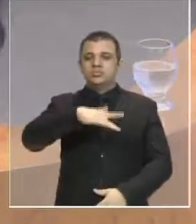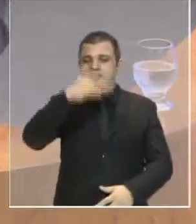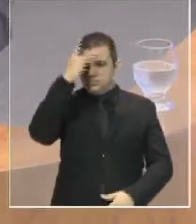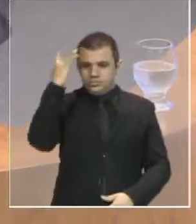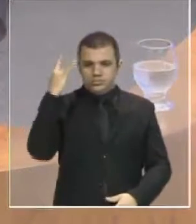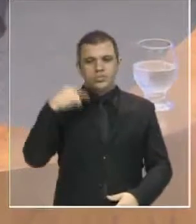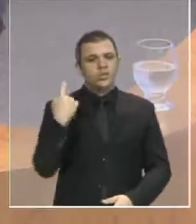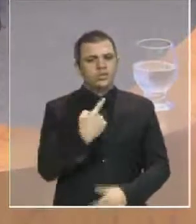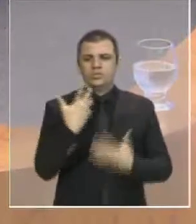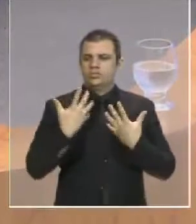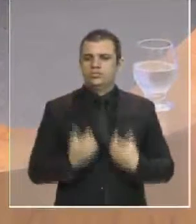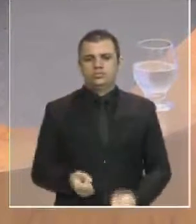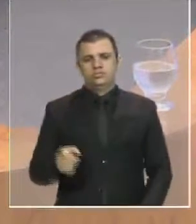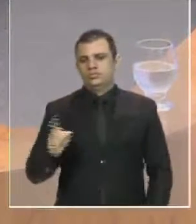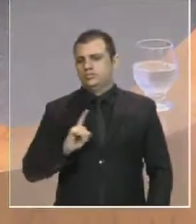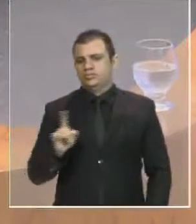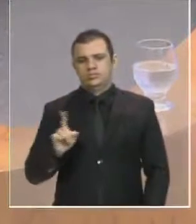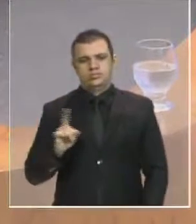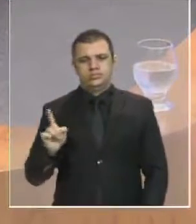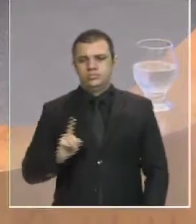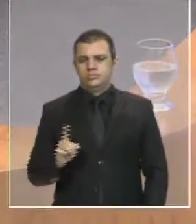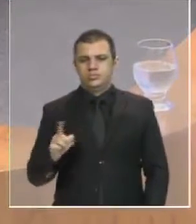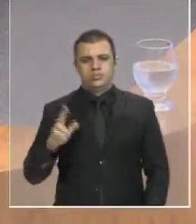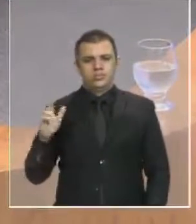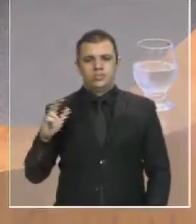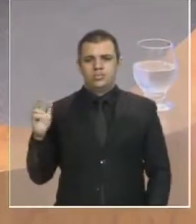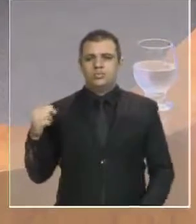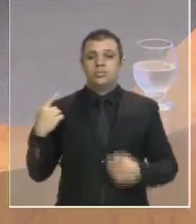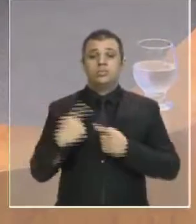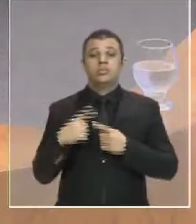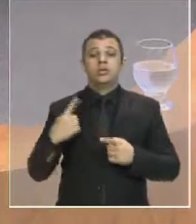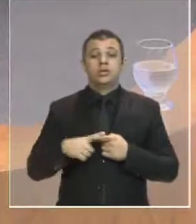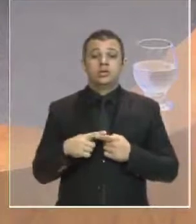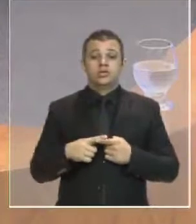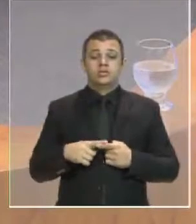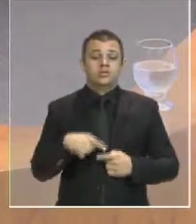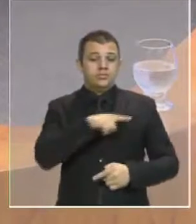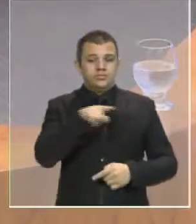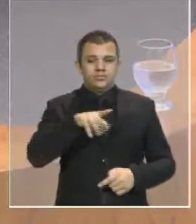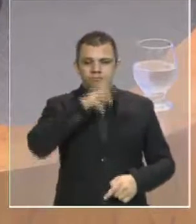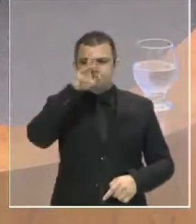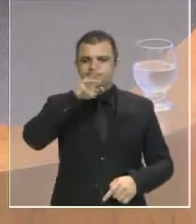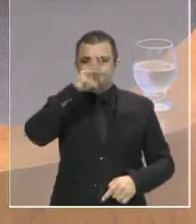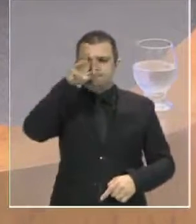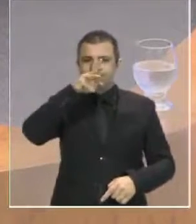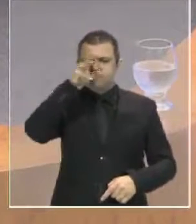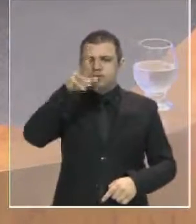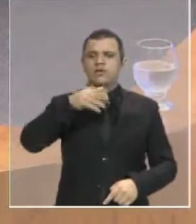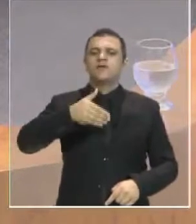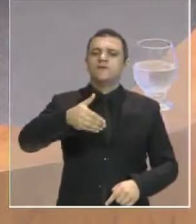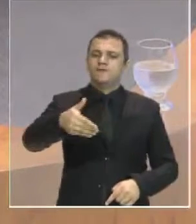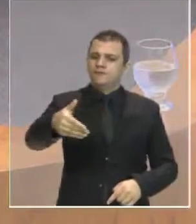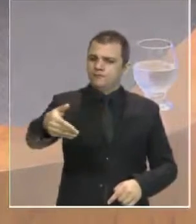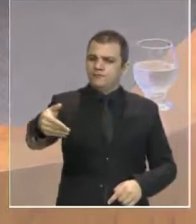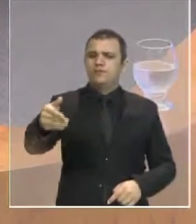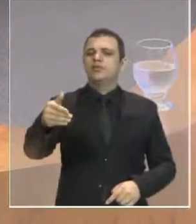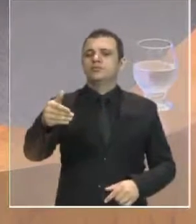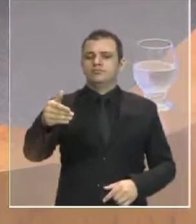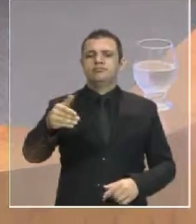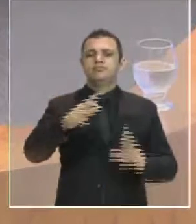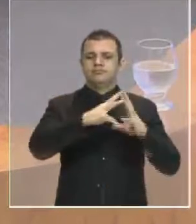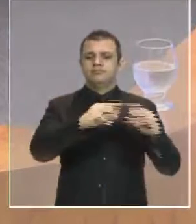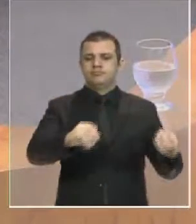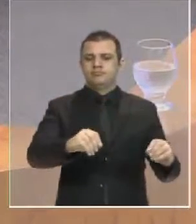momento. Porque esses factoides criados, sem fundamento, eles serão todos desmontados.